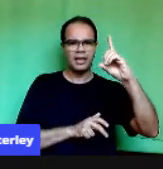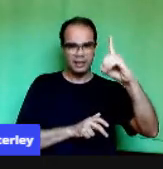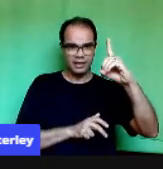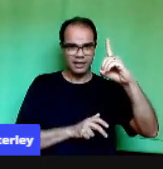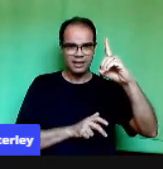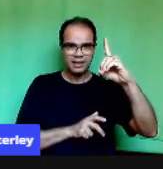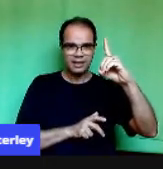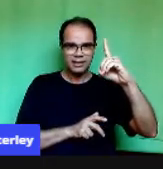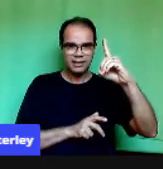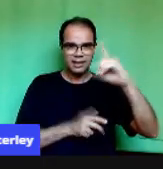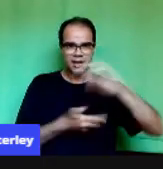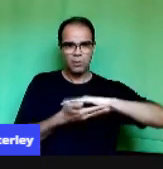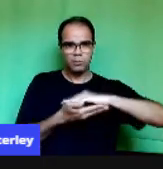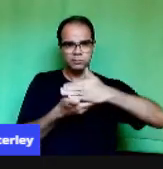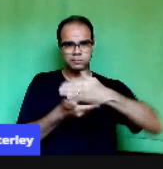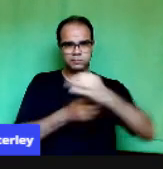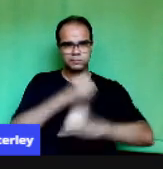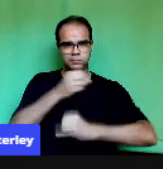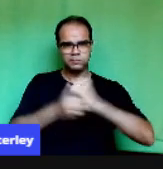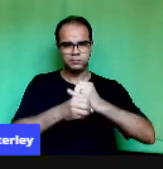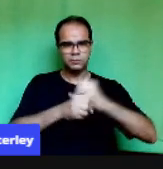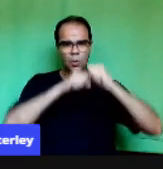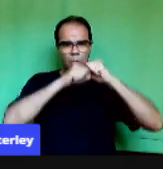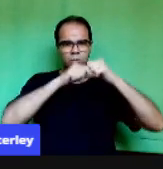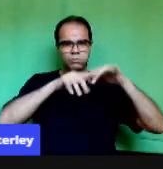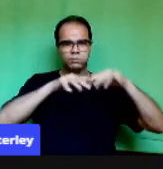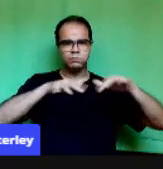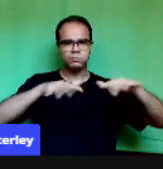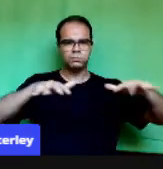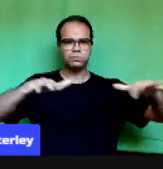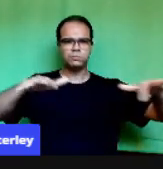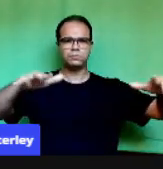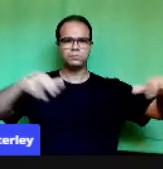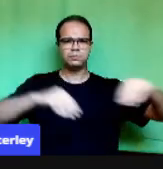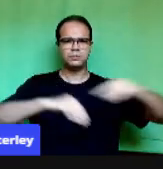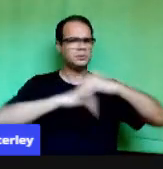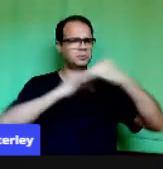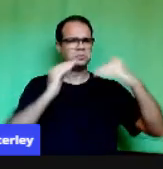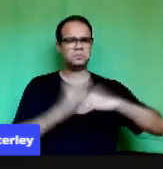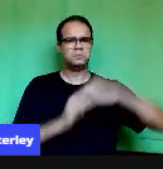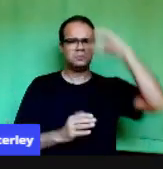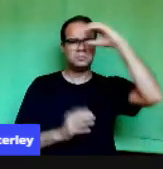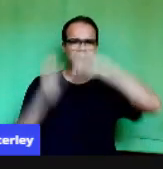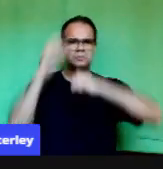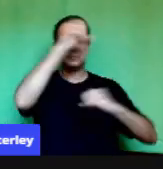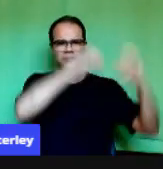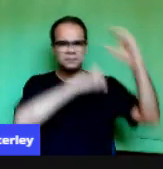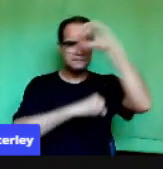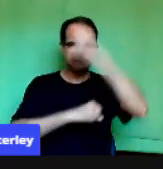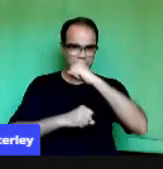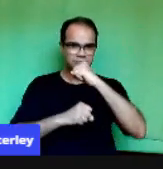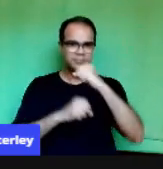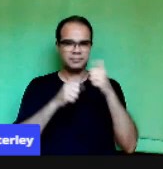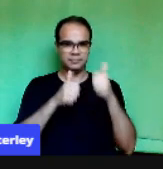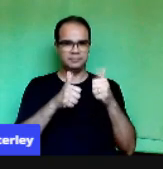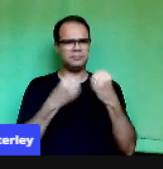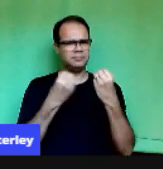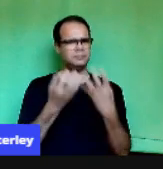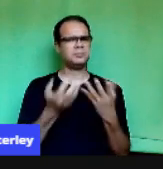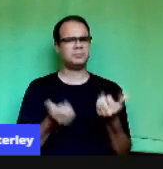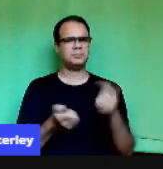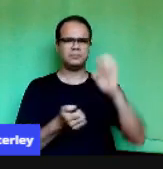toda, eu digo, de uma maneira básica, né, para que você possa compreender, que a educação à distância, ela tem